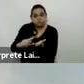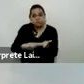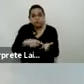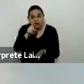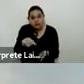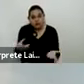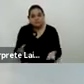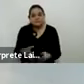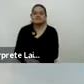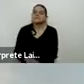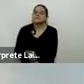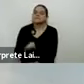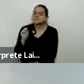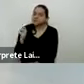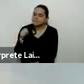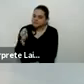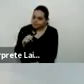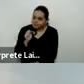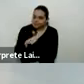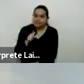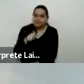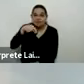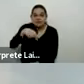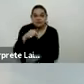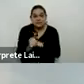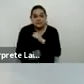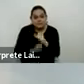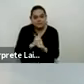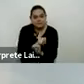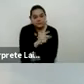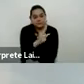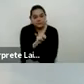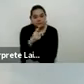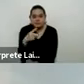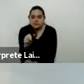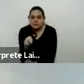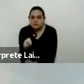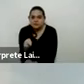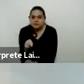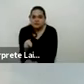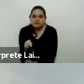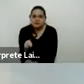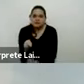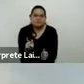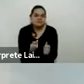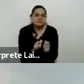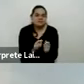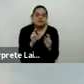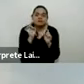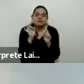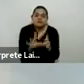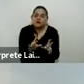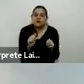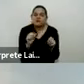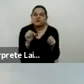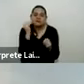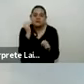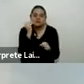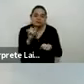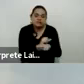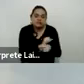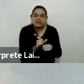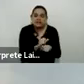ano 2020, passamos o ano todo praticamente apagando fogo. Desde março